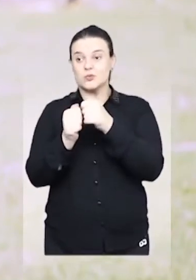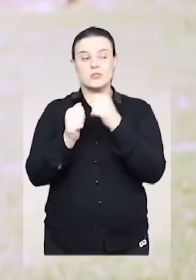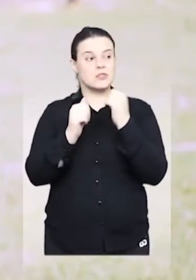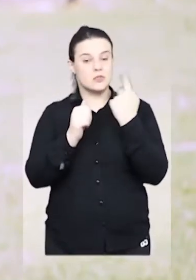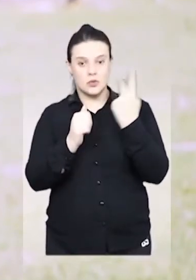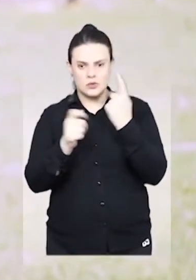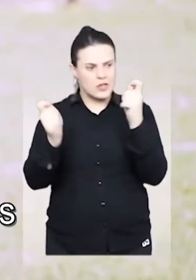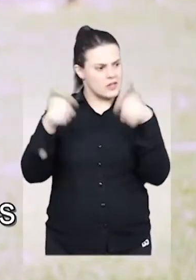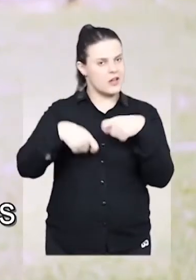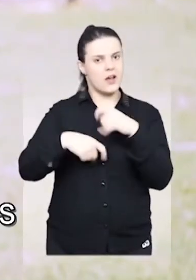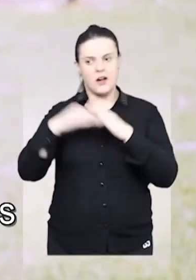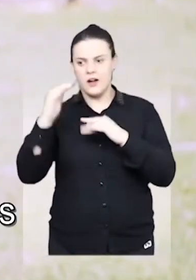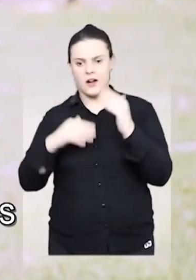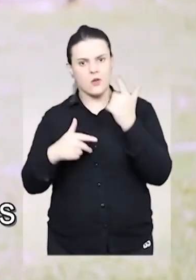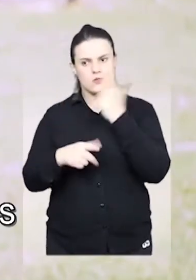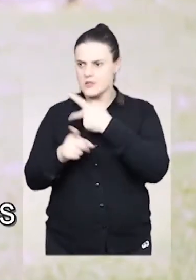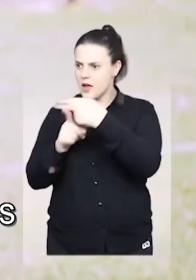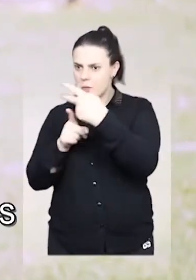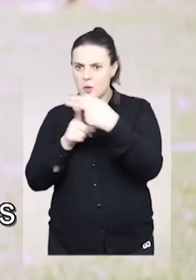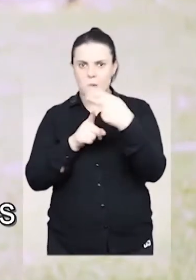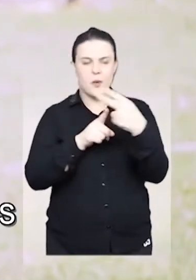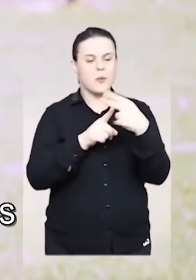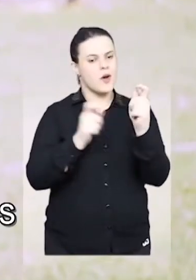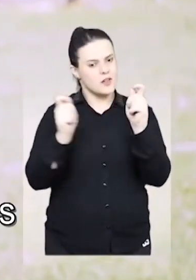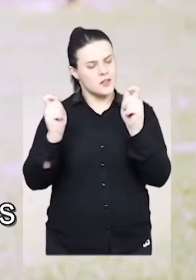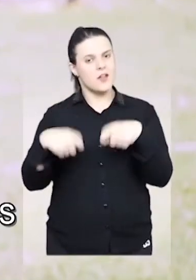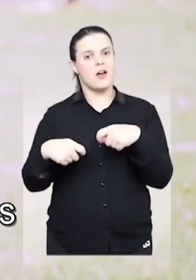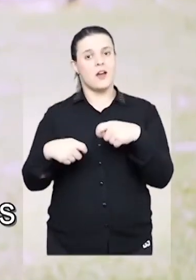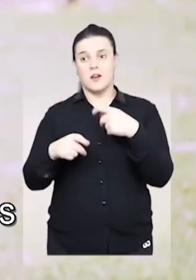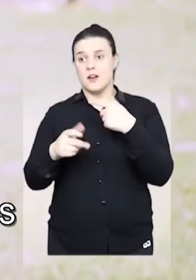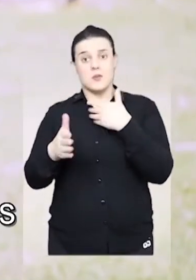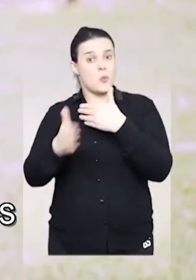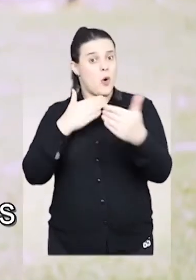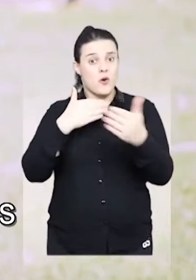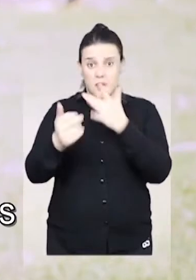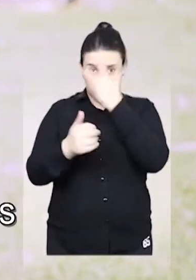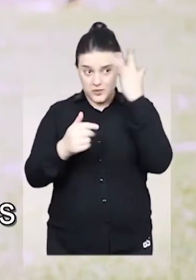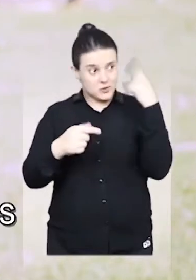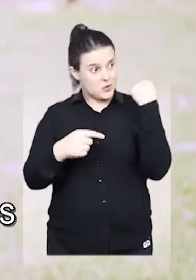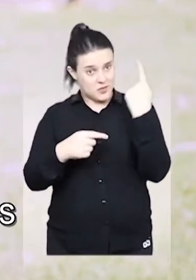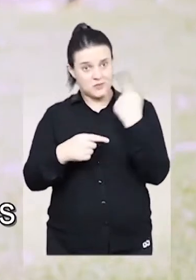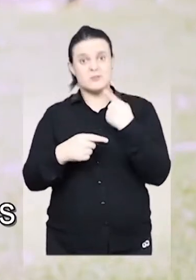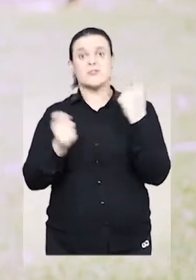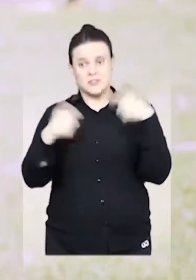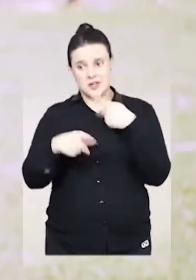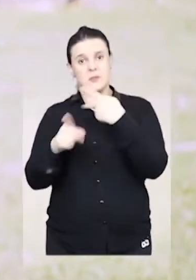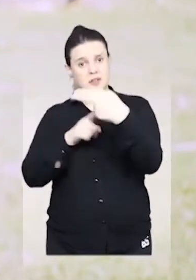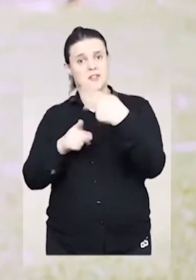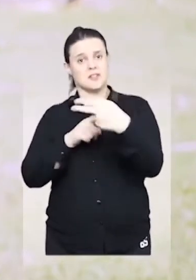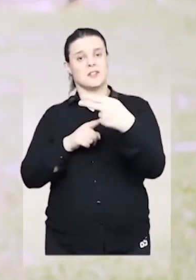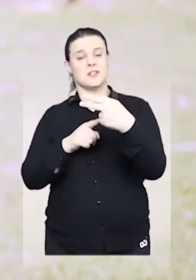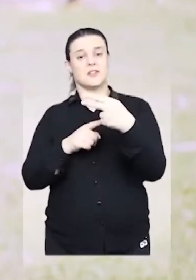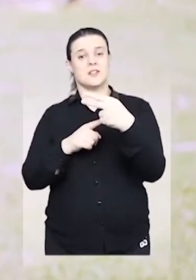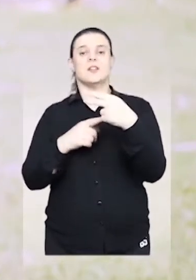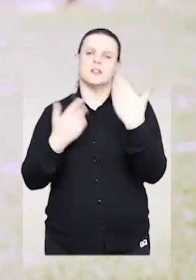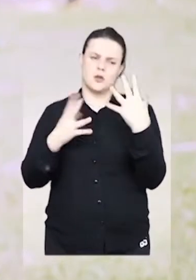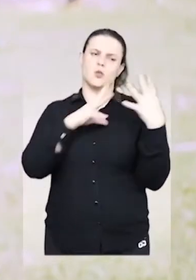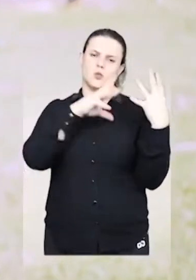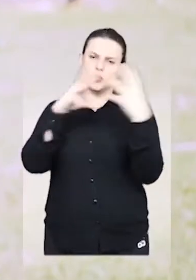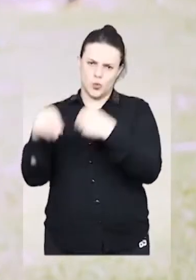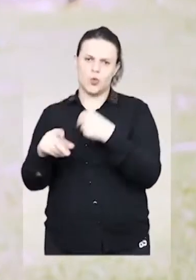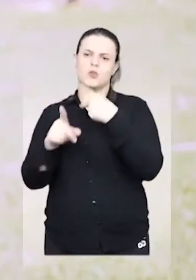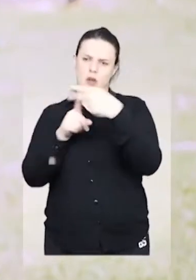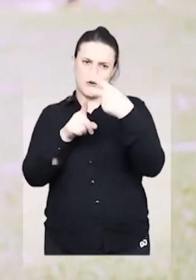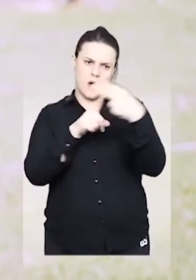sim capazes, nós podemos ganhar deles, nós podemos ganhar de quem a gente quiser. Claro que não vão ser todas